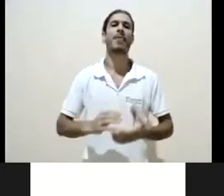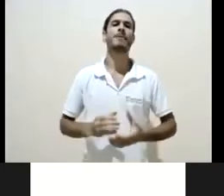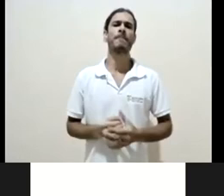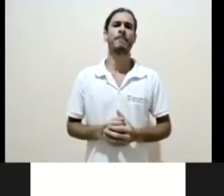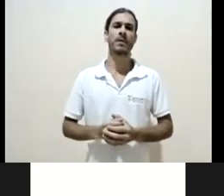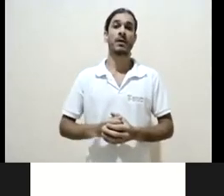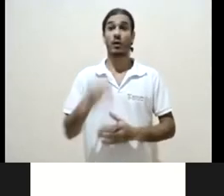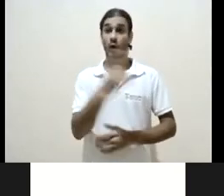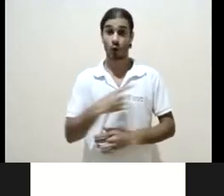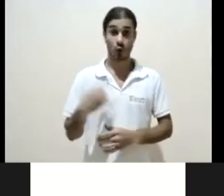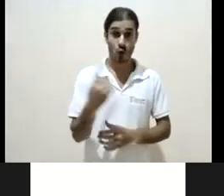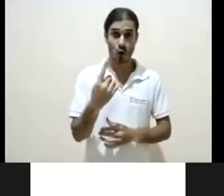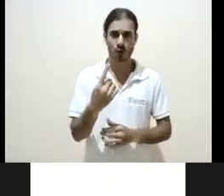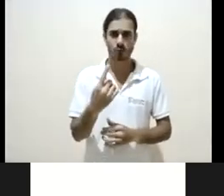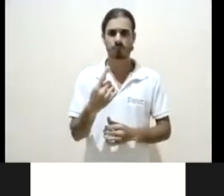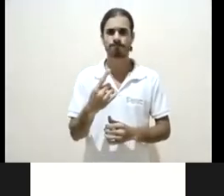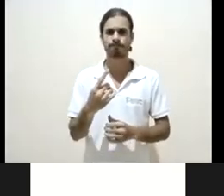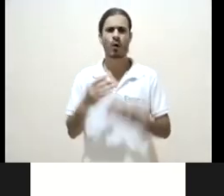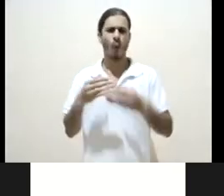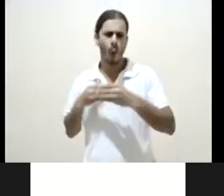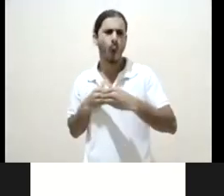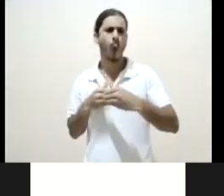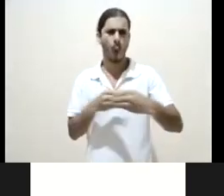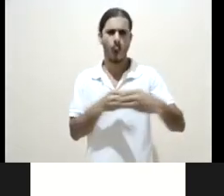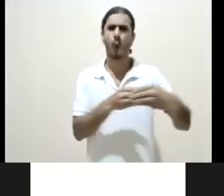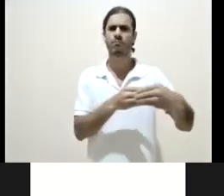nós conseguimos fazer isso e